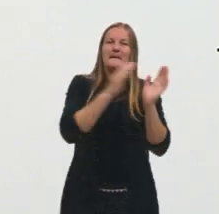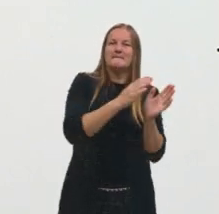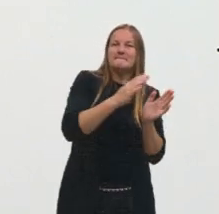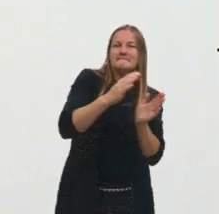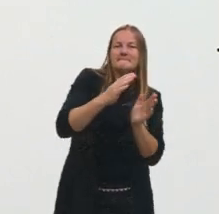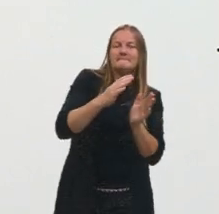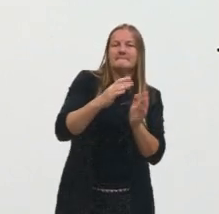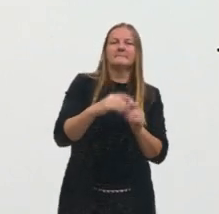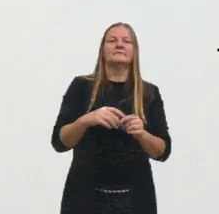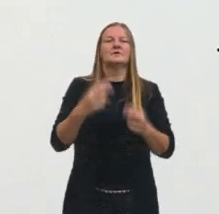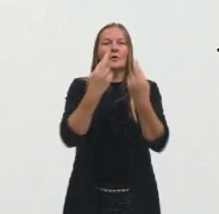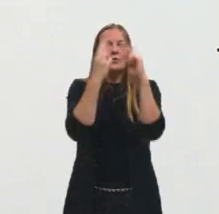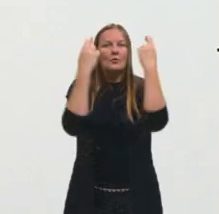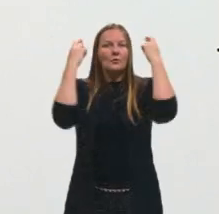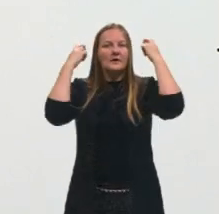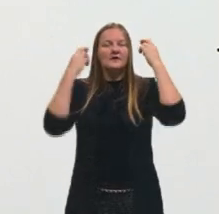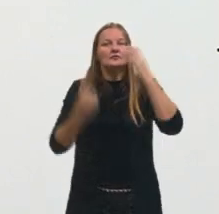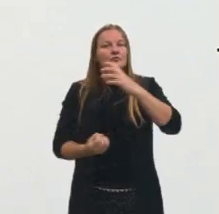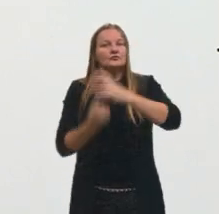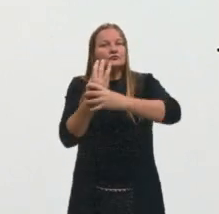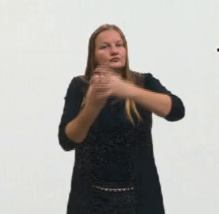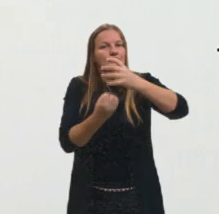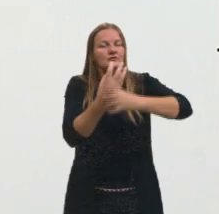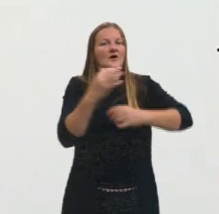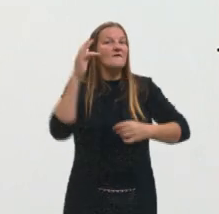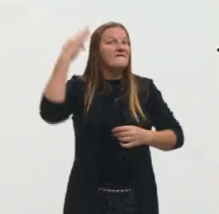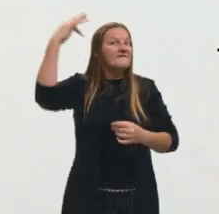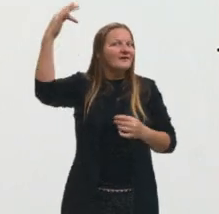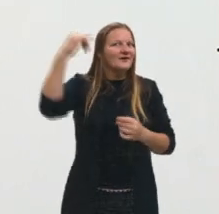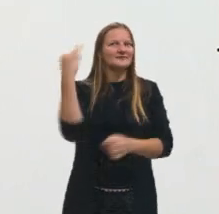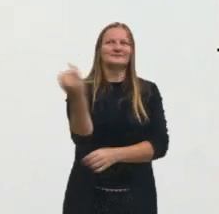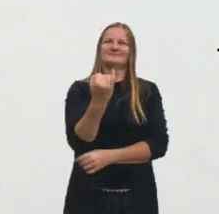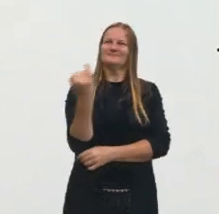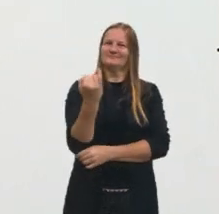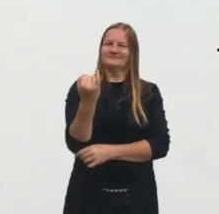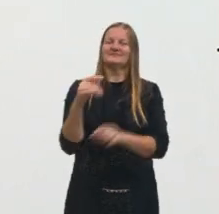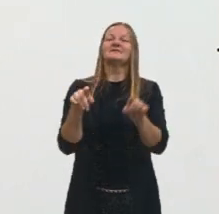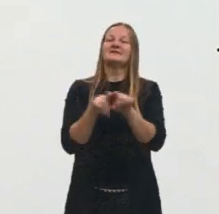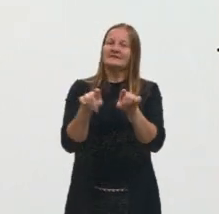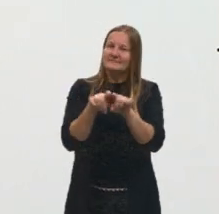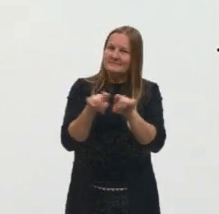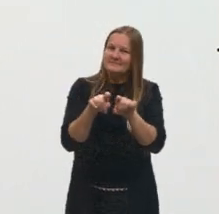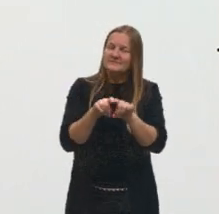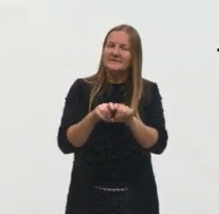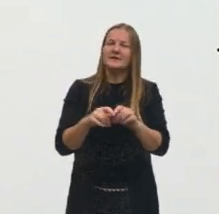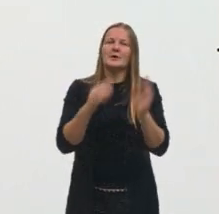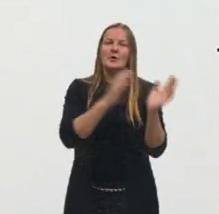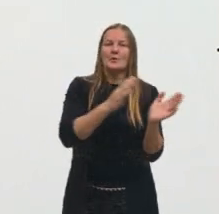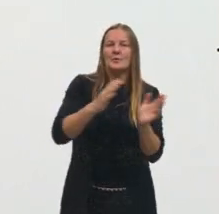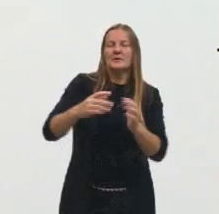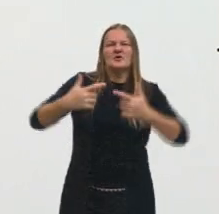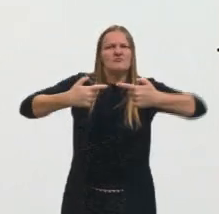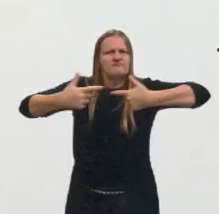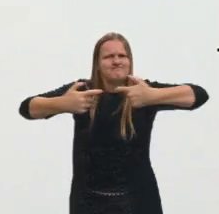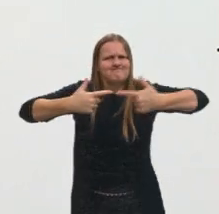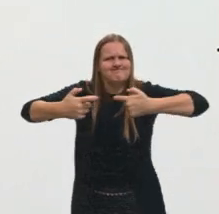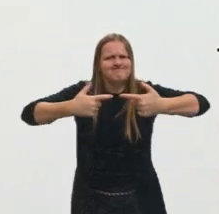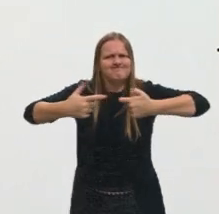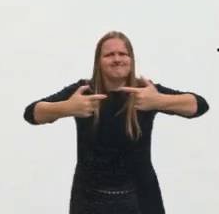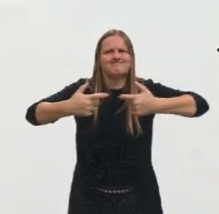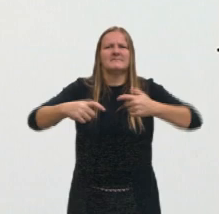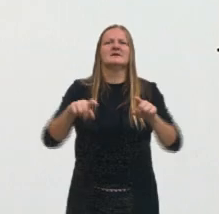tempo que teve o apogeu da Grécia o surgimento de vários filósofos importantes foi também um período de guerras